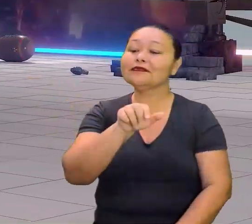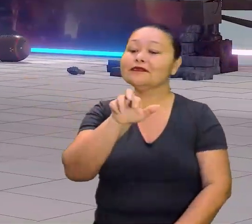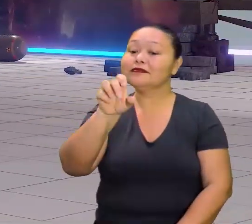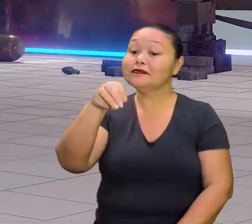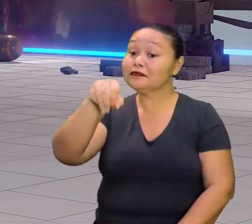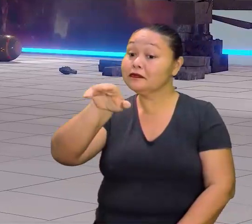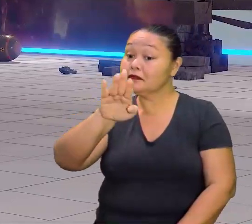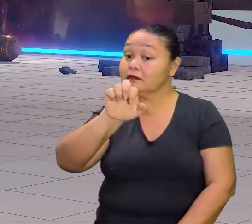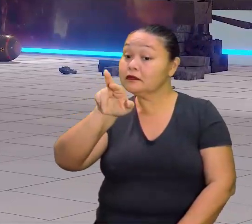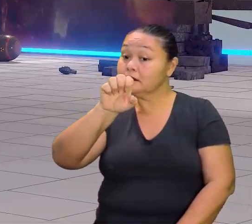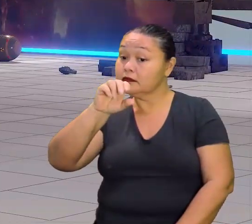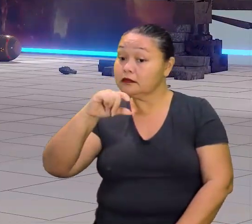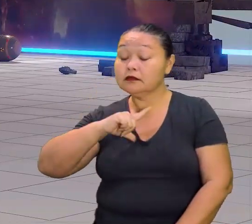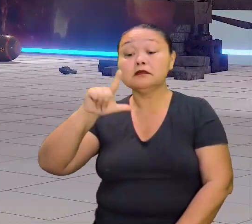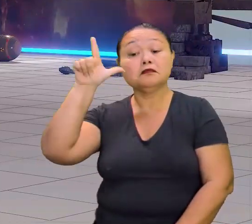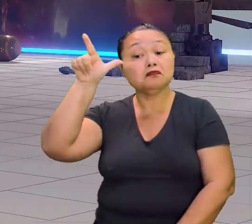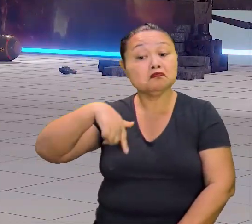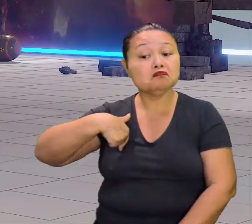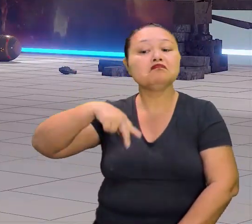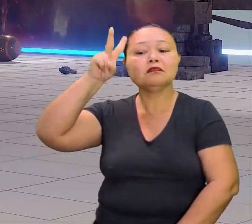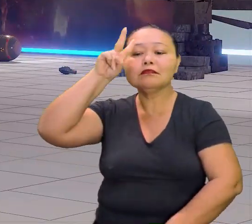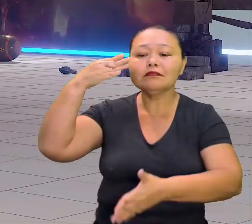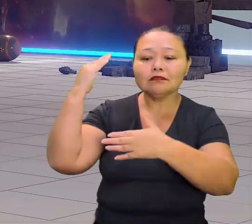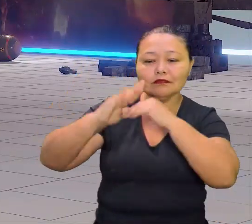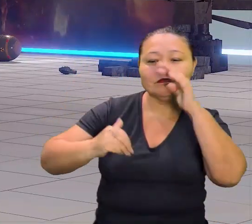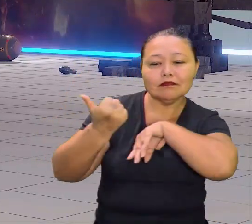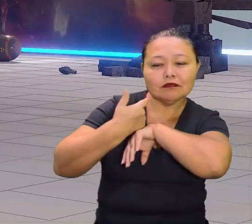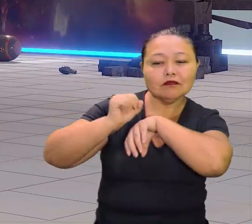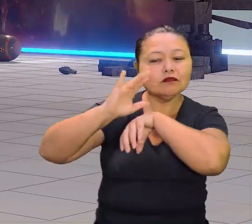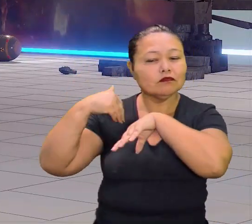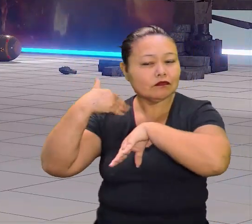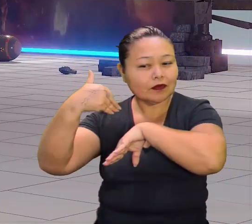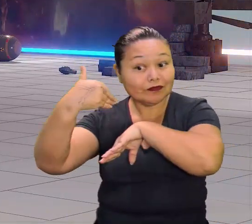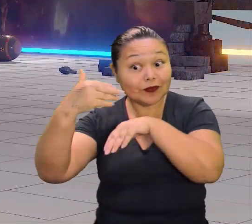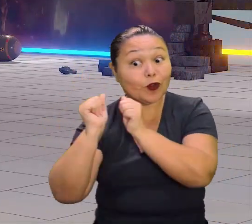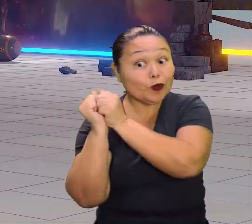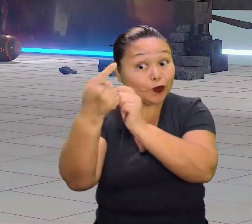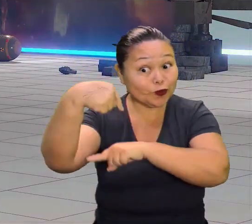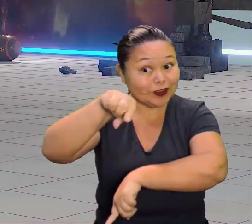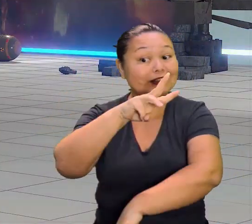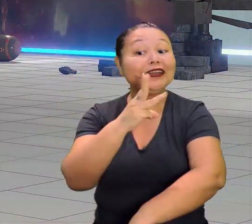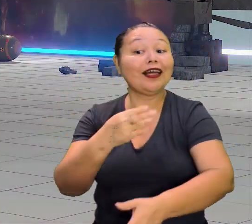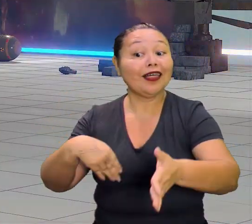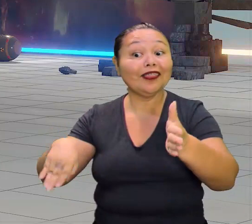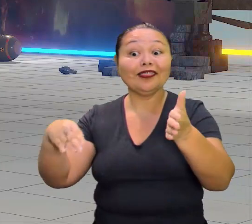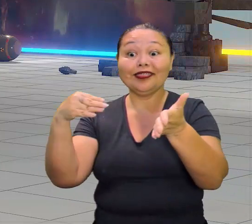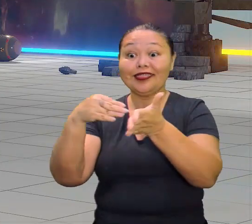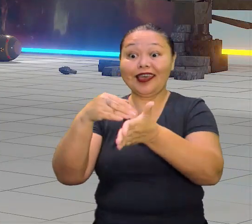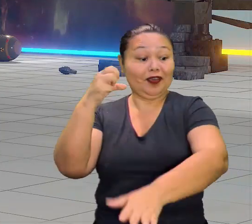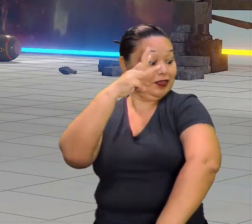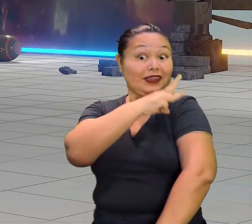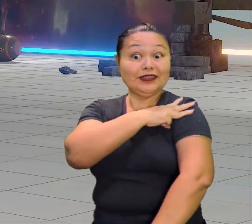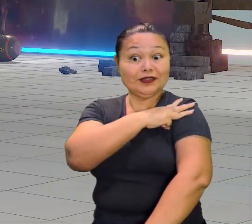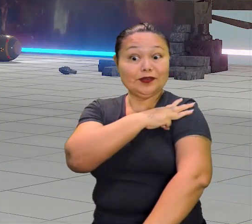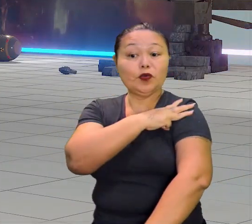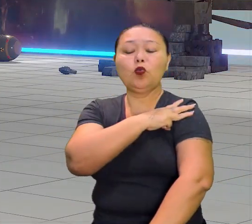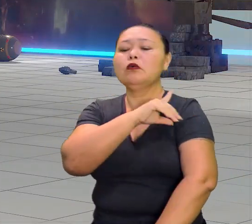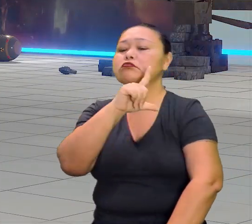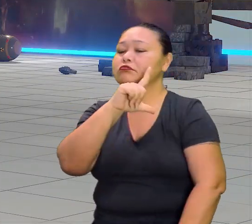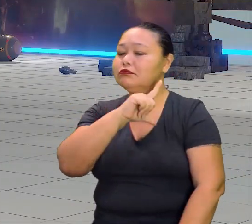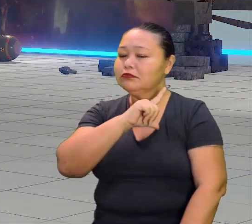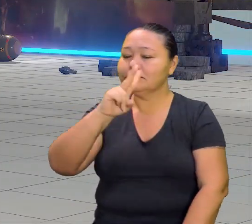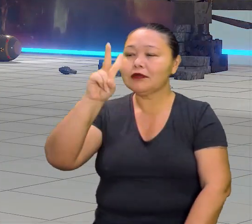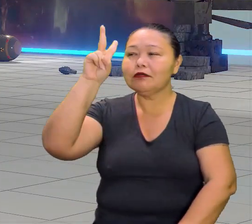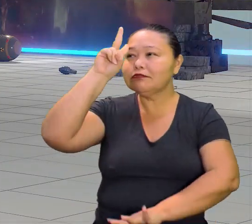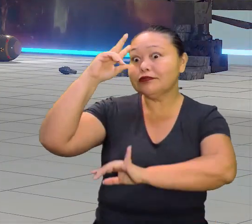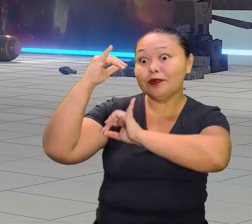Lorismar Barroso, sou historiador e vou estar com vocês até o terceiro ano. Garoto, nós temos muitas histórias